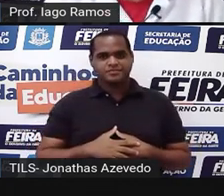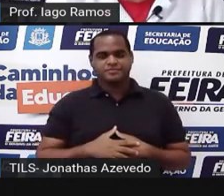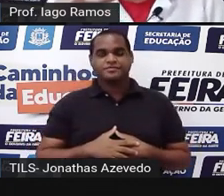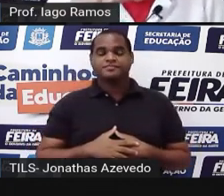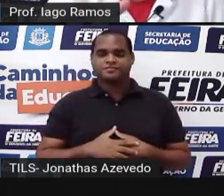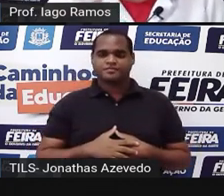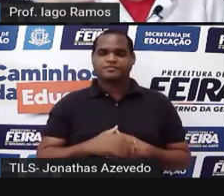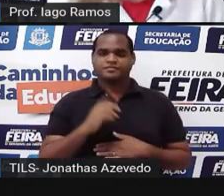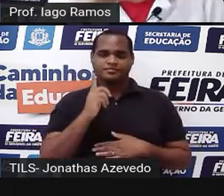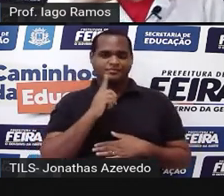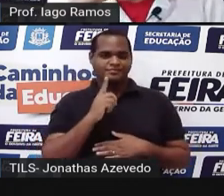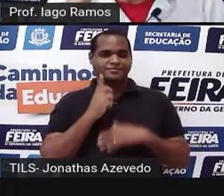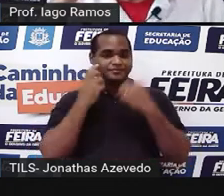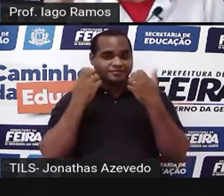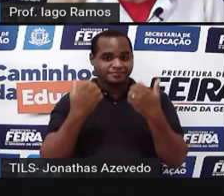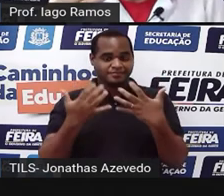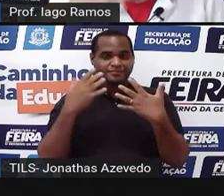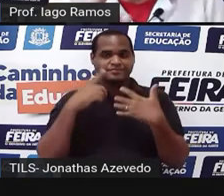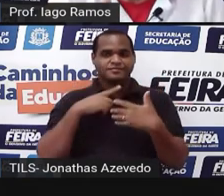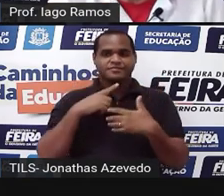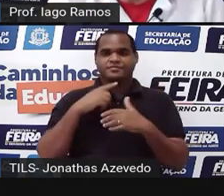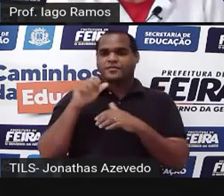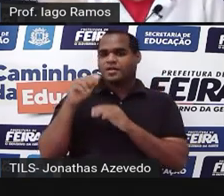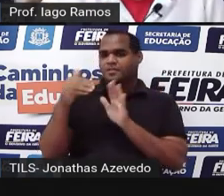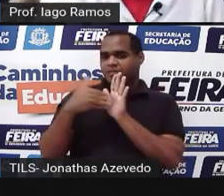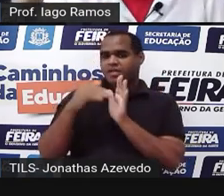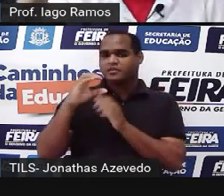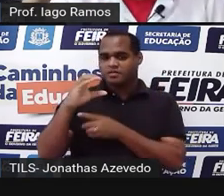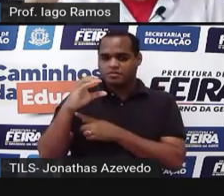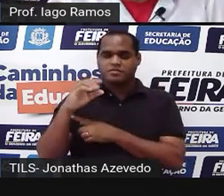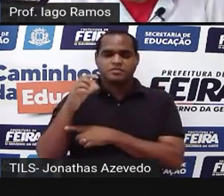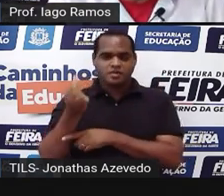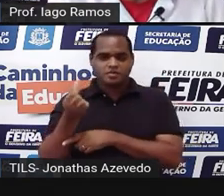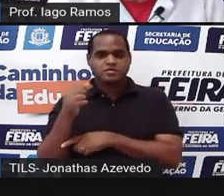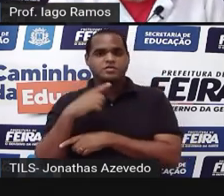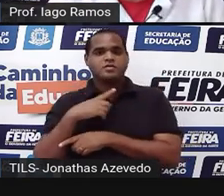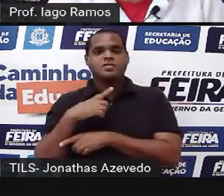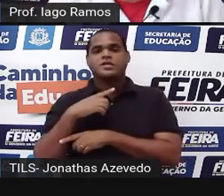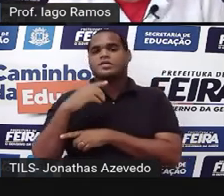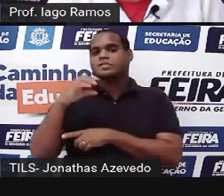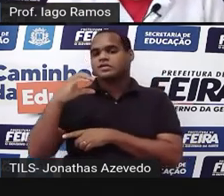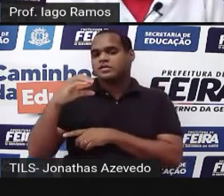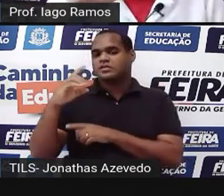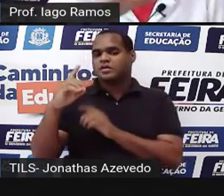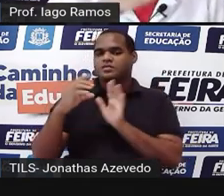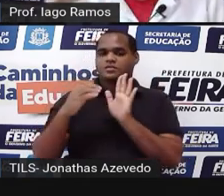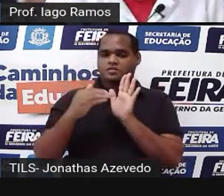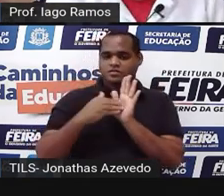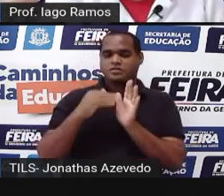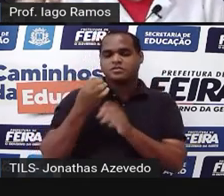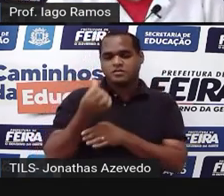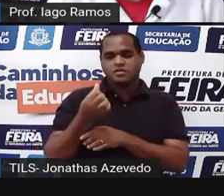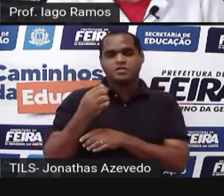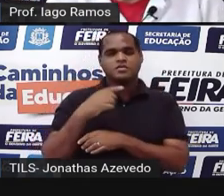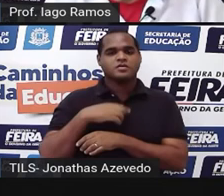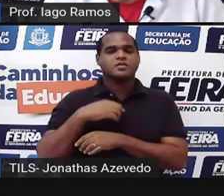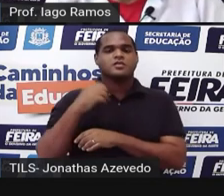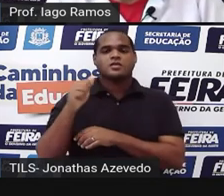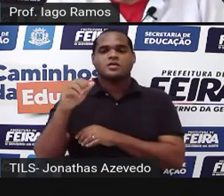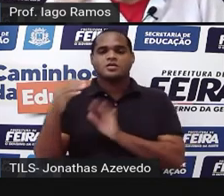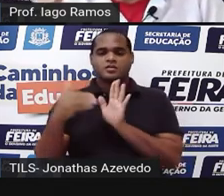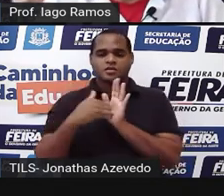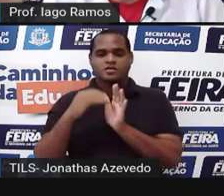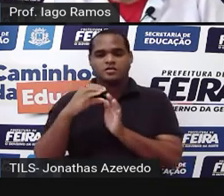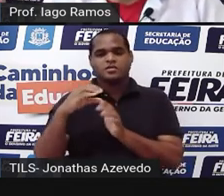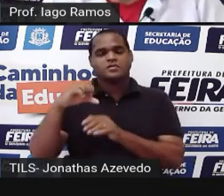E a gente tem a medida dos lados ali, ó. De A até B é 6, de C até D também é 6, de A até C é 9,